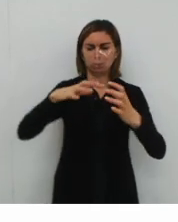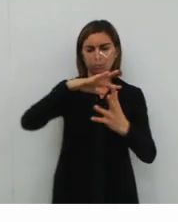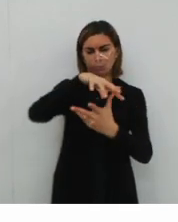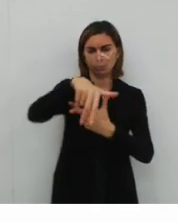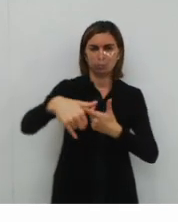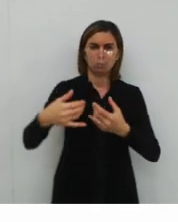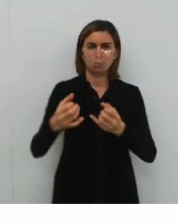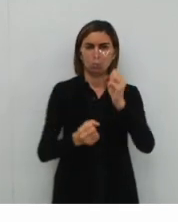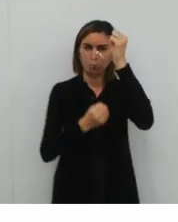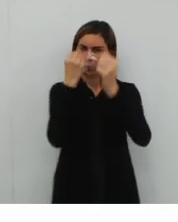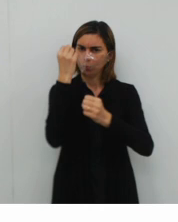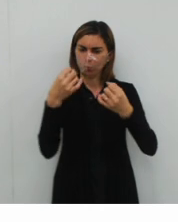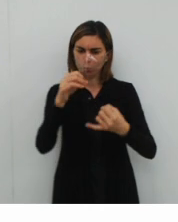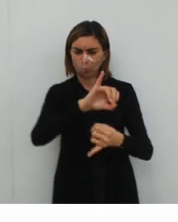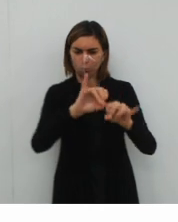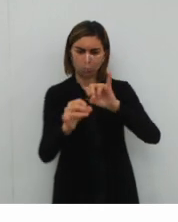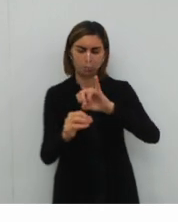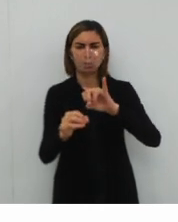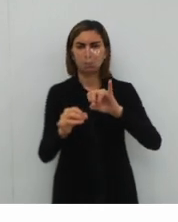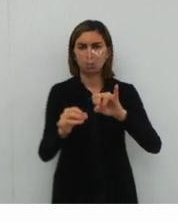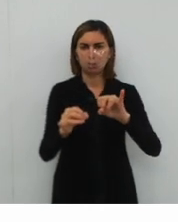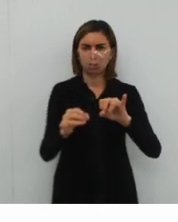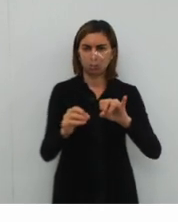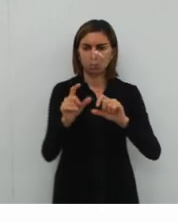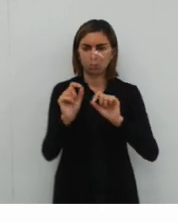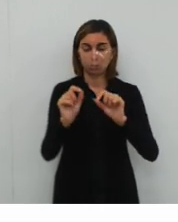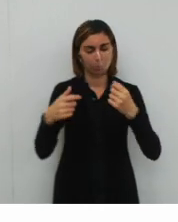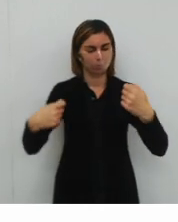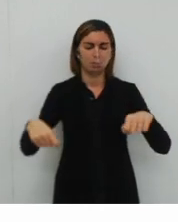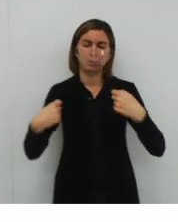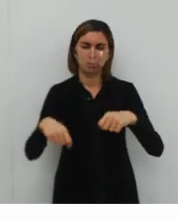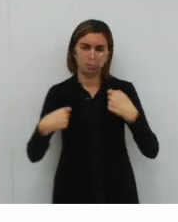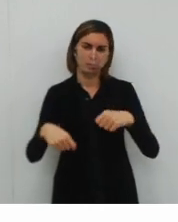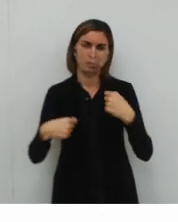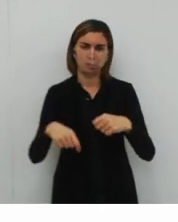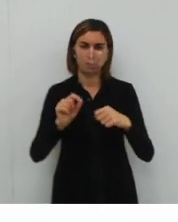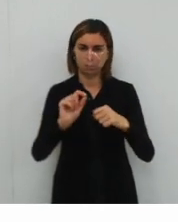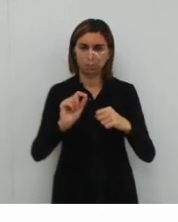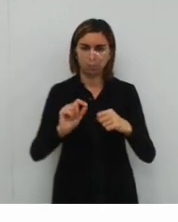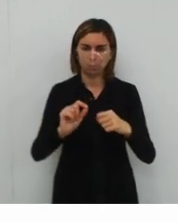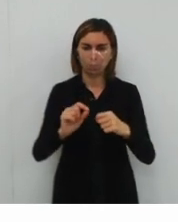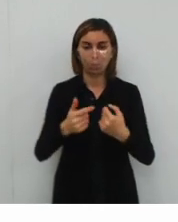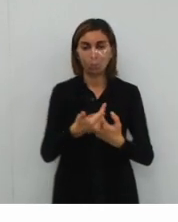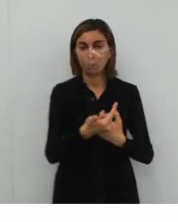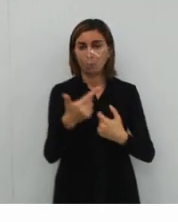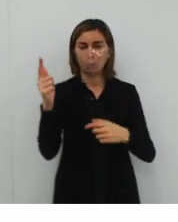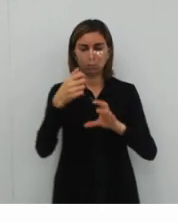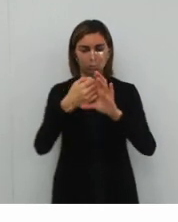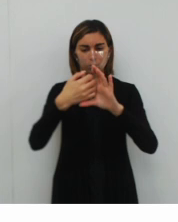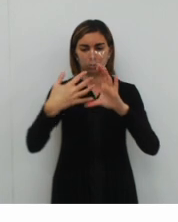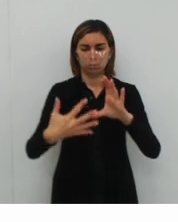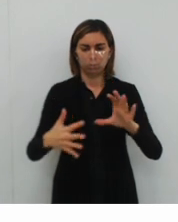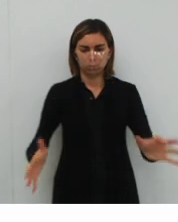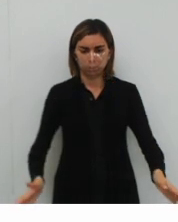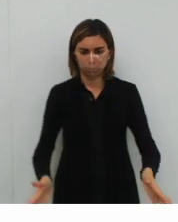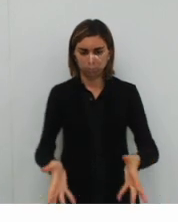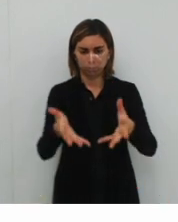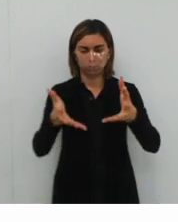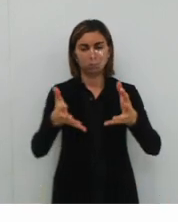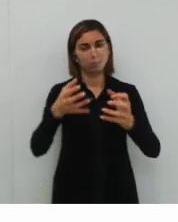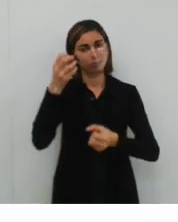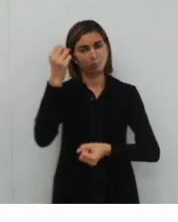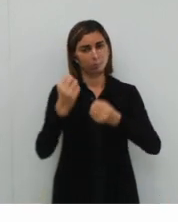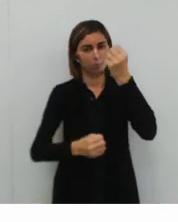a indústria química se tornou ociosa. Então precisava-se dar uma outra característica para que a